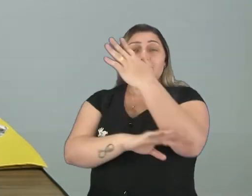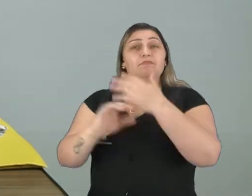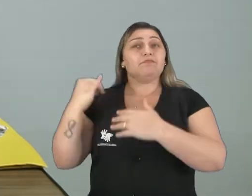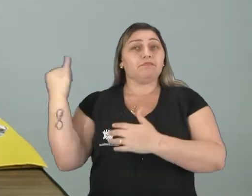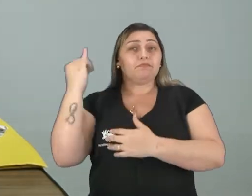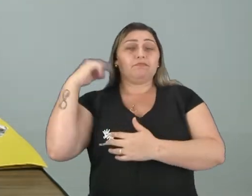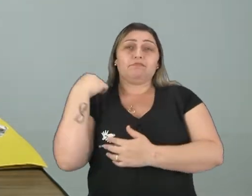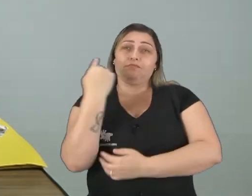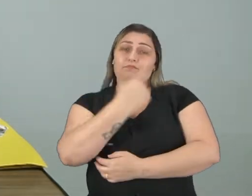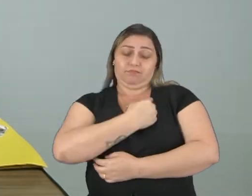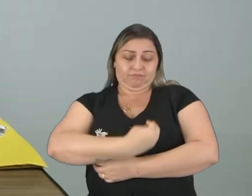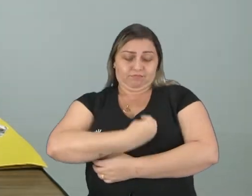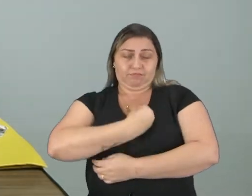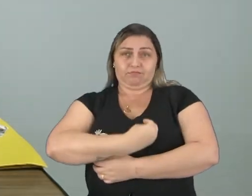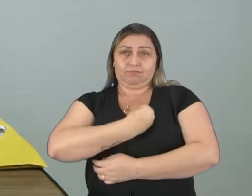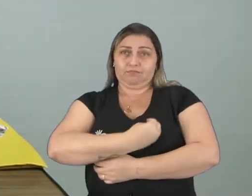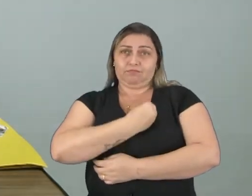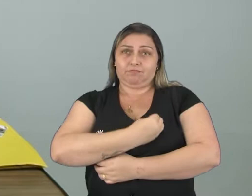fundamental para a nossa existência.